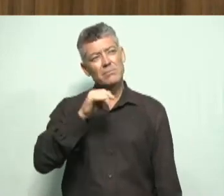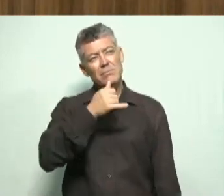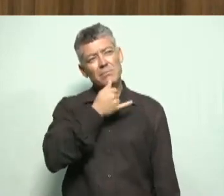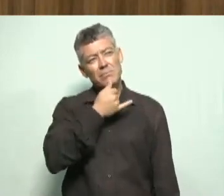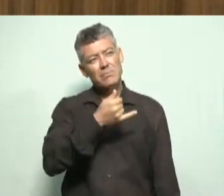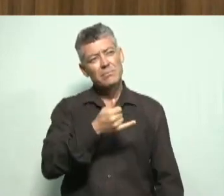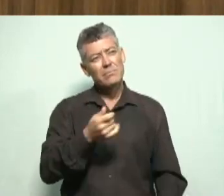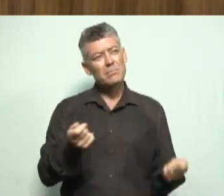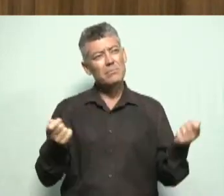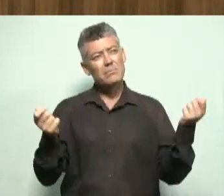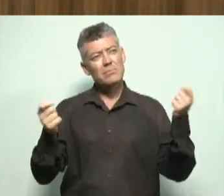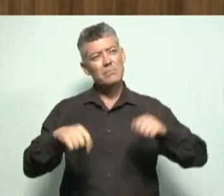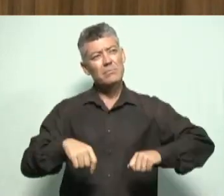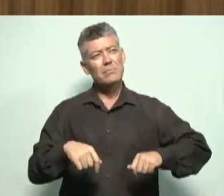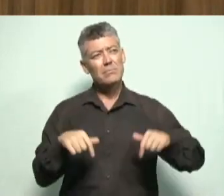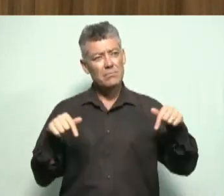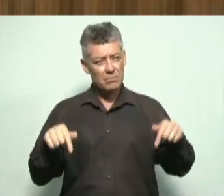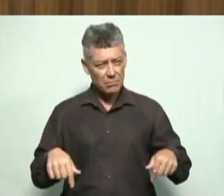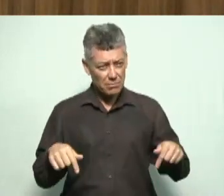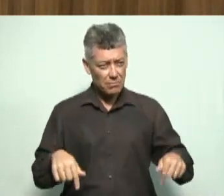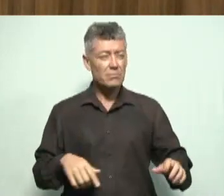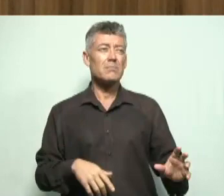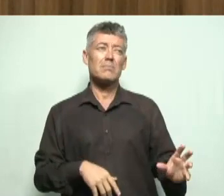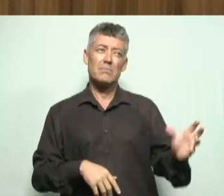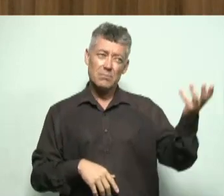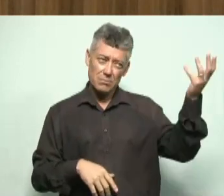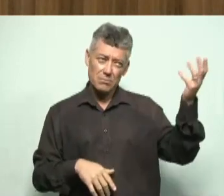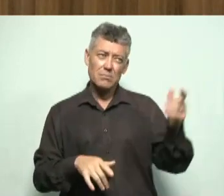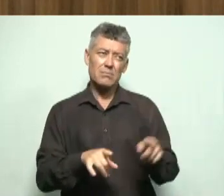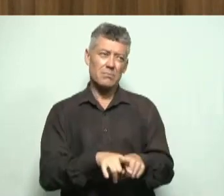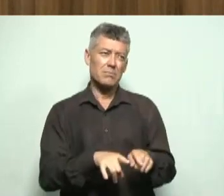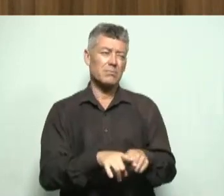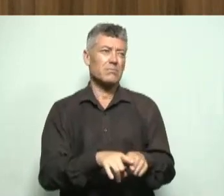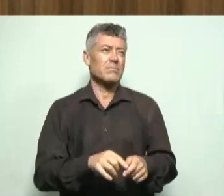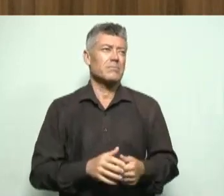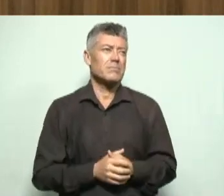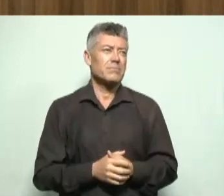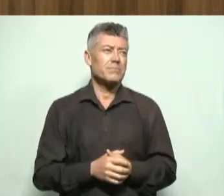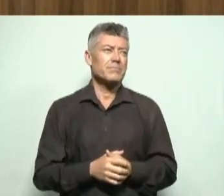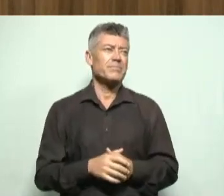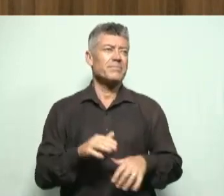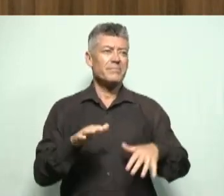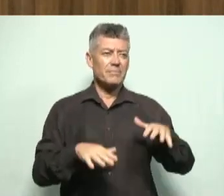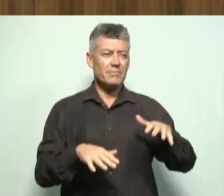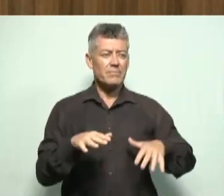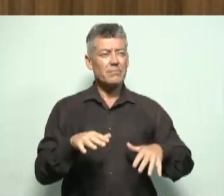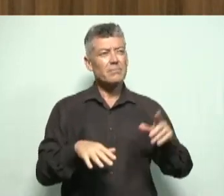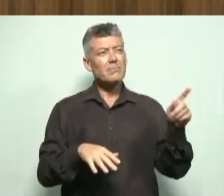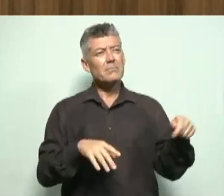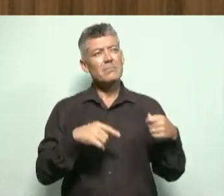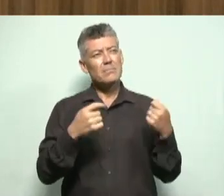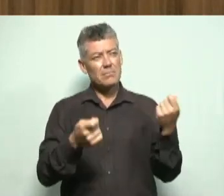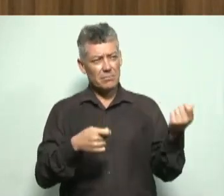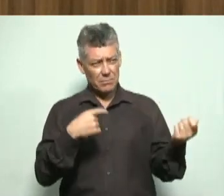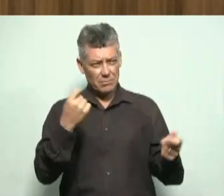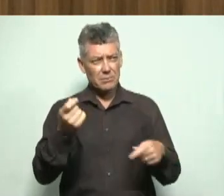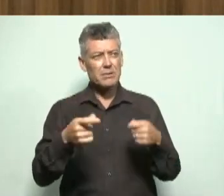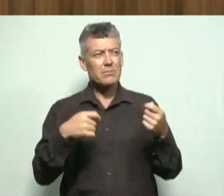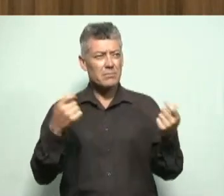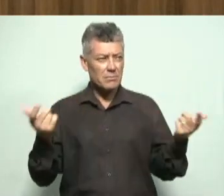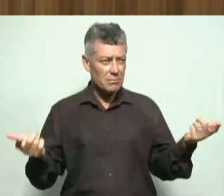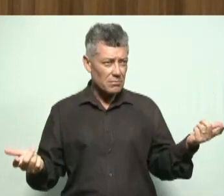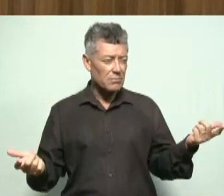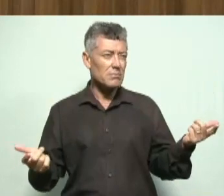infelizmente, pode acontecer aqui. Já há, infelizmente, sinais de